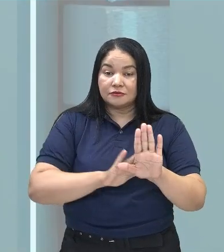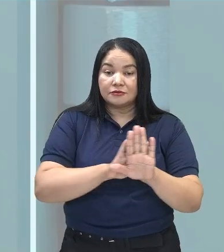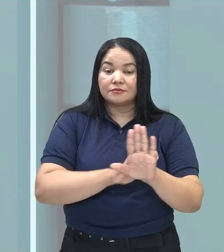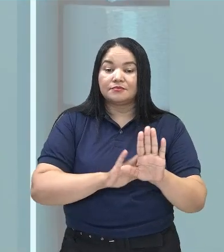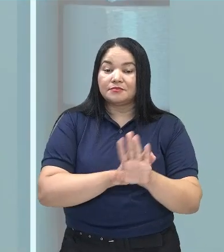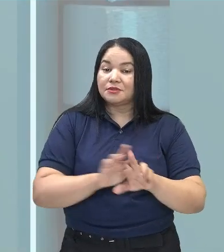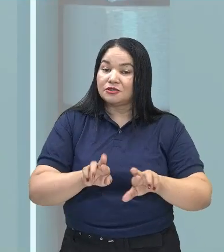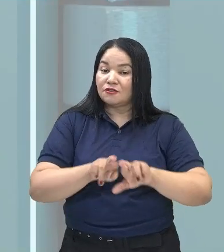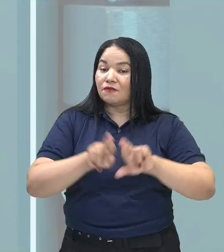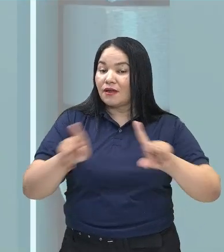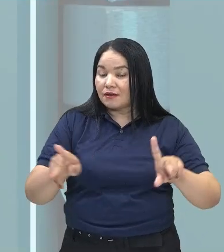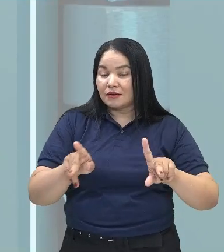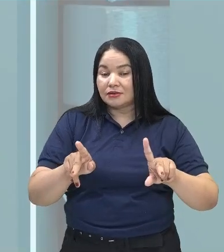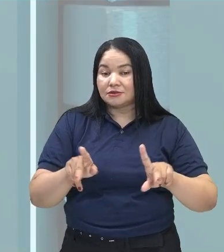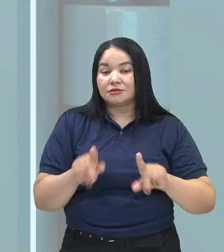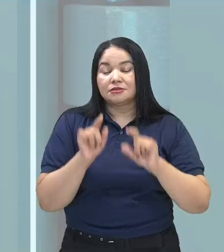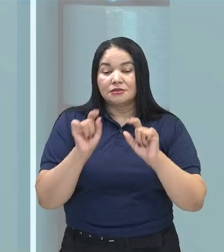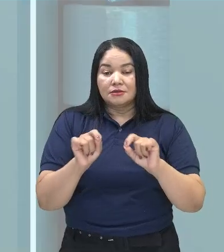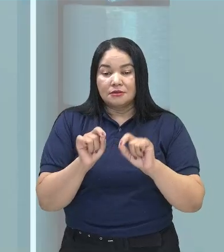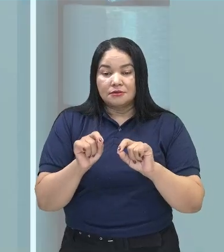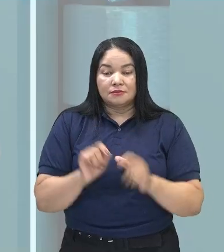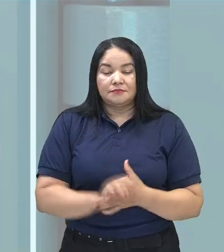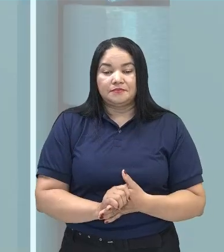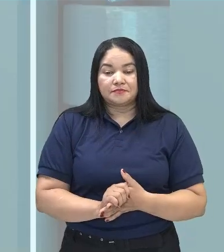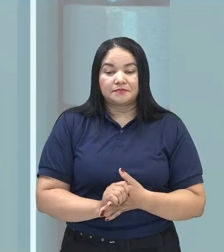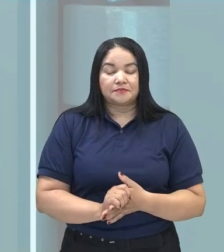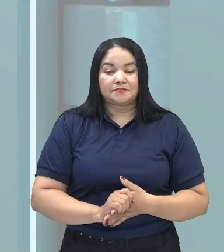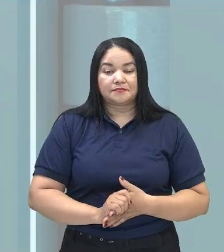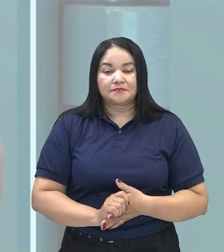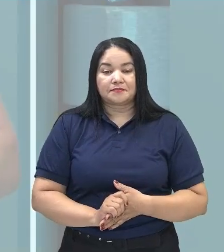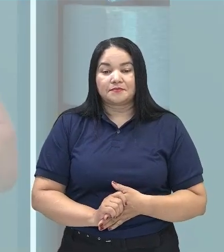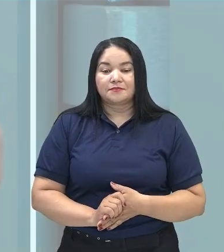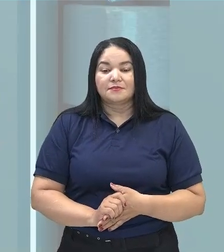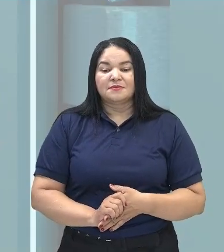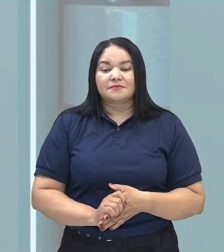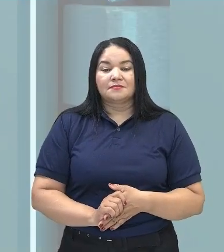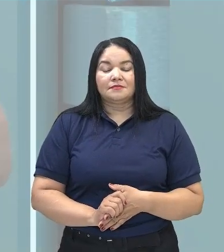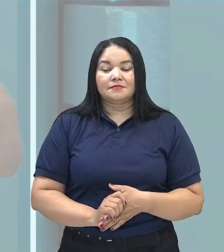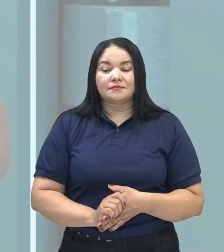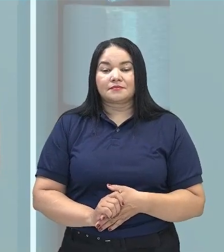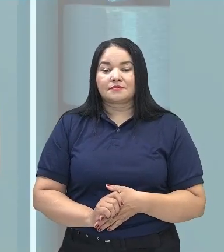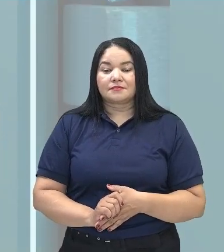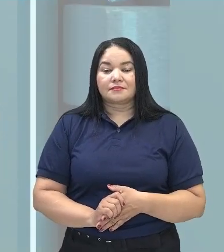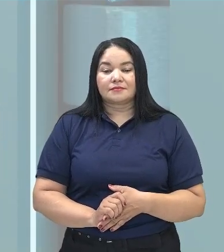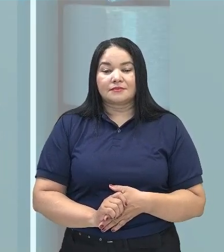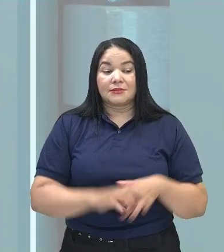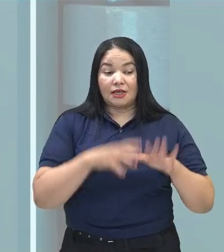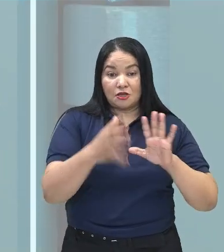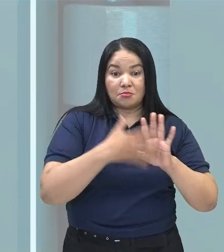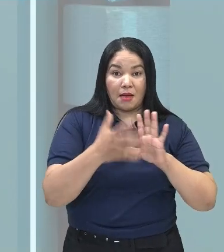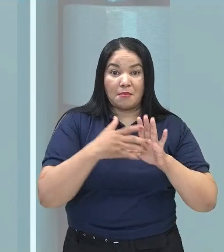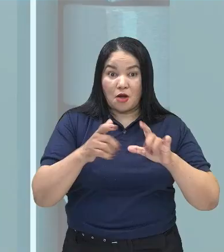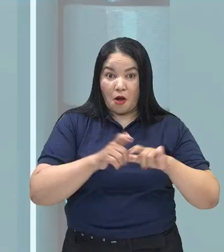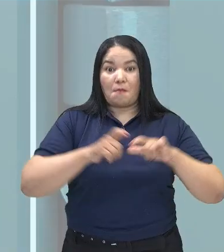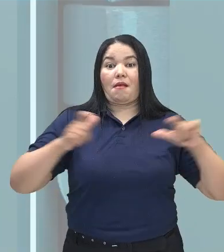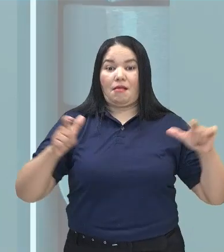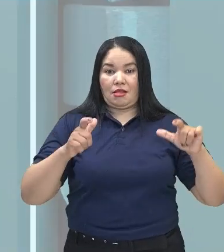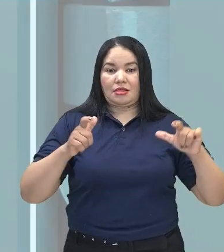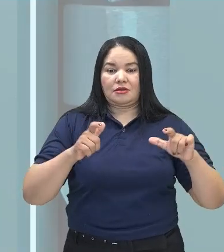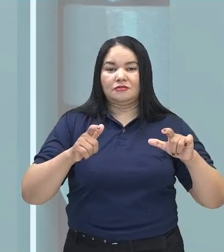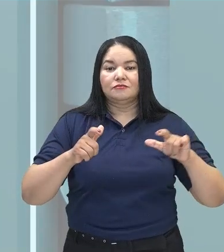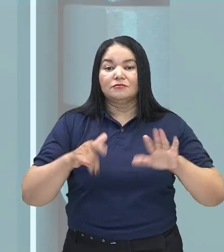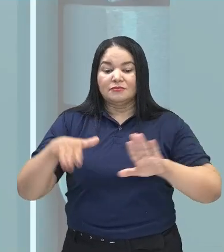né, da hipérbole. A hipérbole, ela aumenta, né, a situação. Já